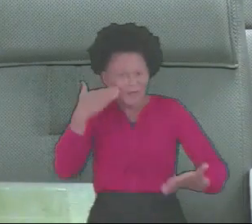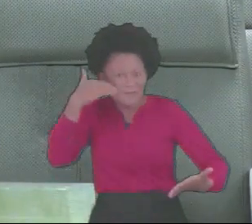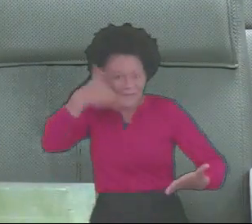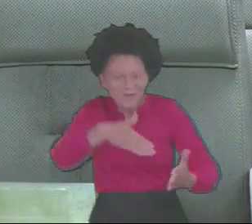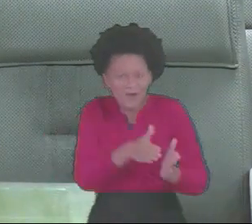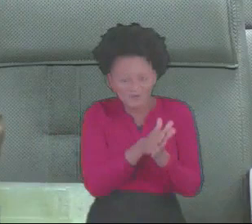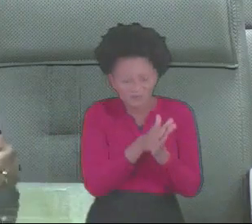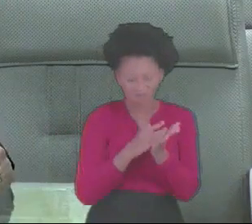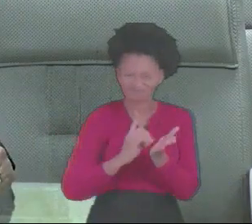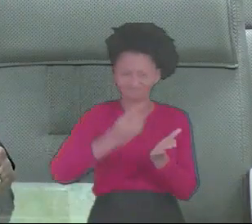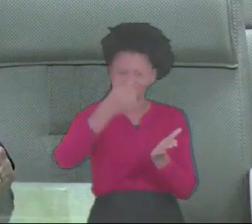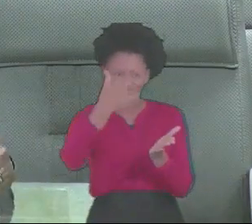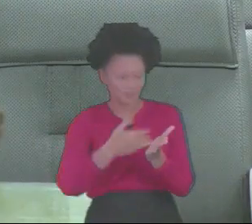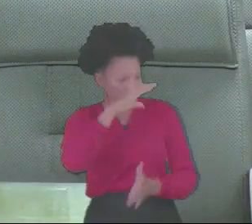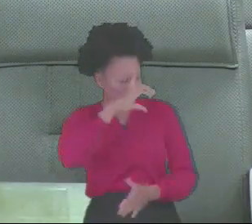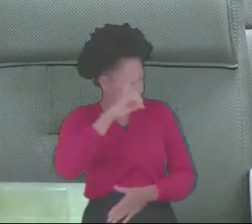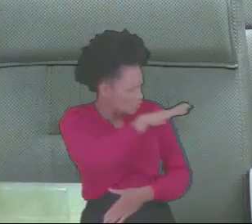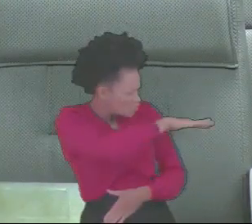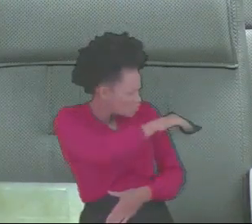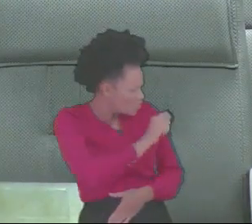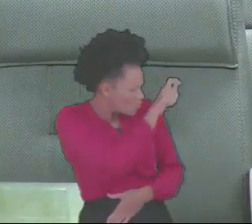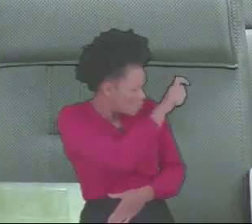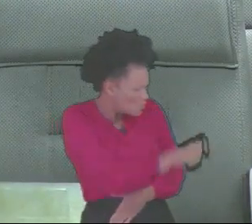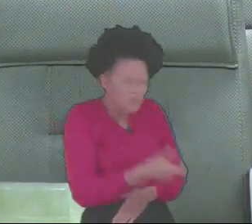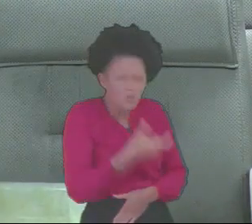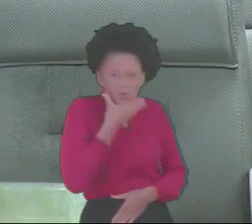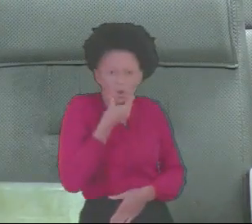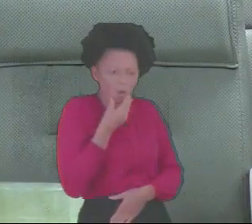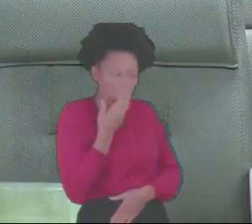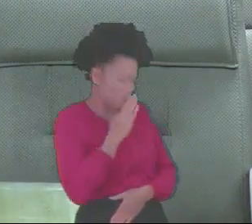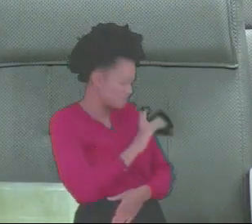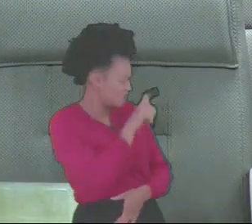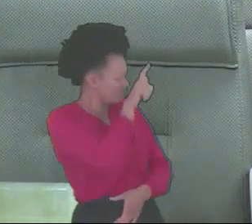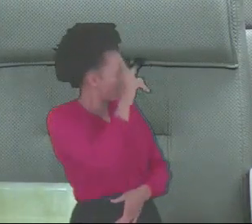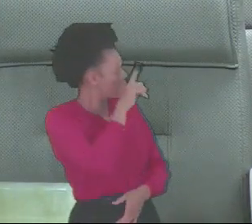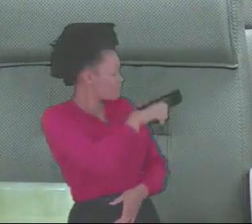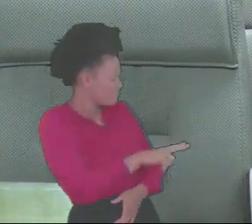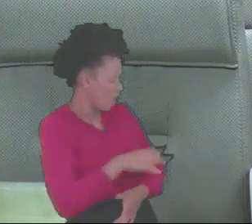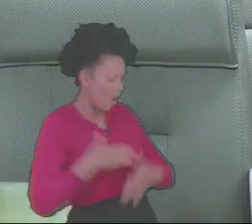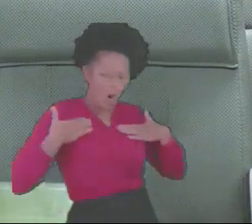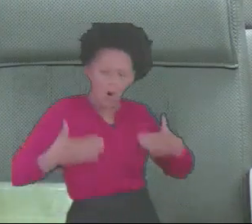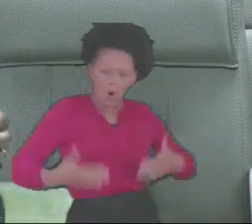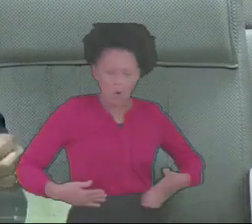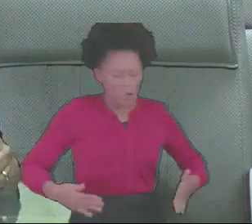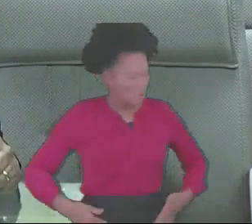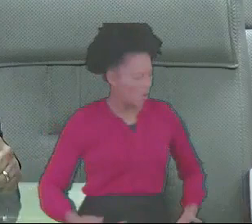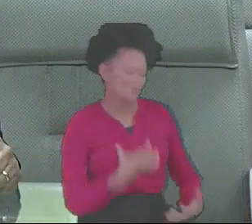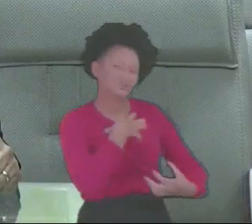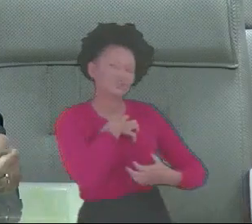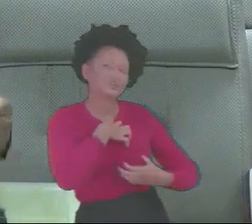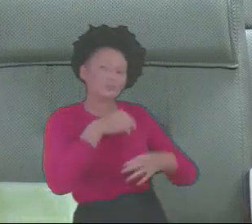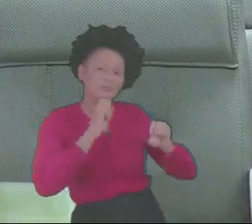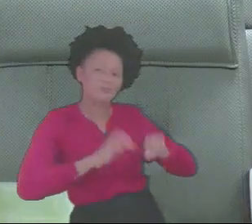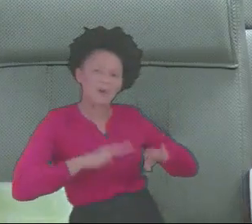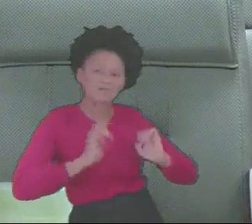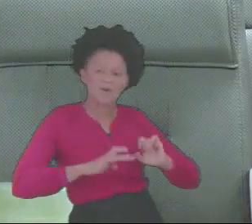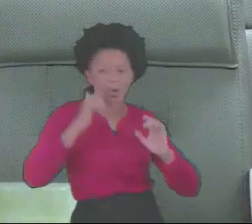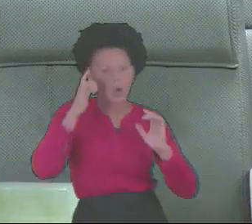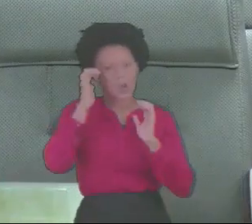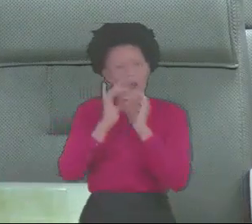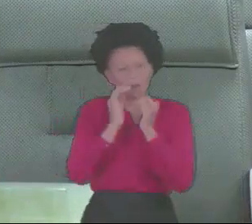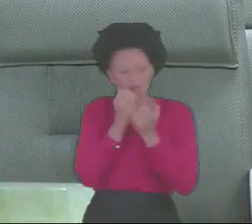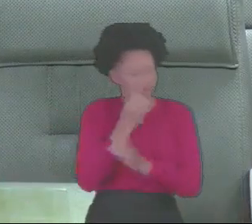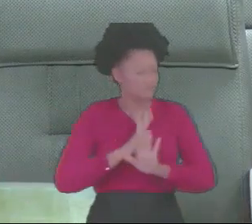esse homem com promessa sem olhar as suas situações físicas e emocionais mas que